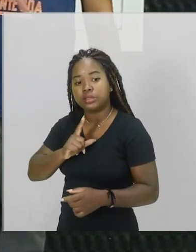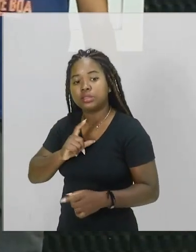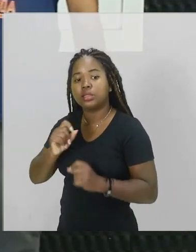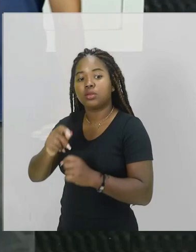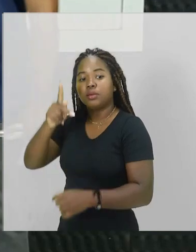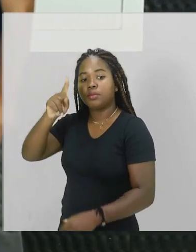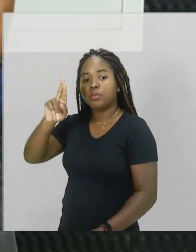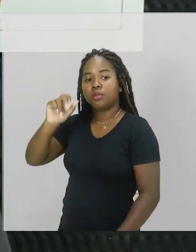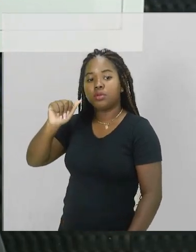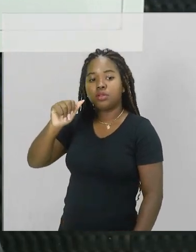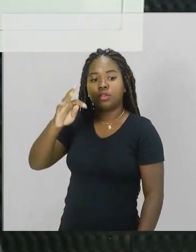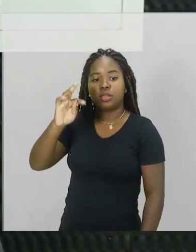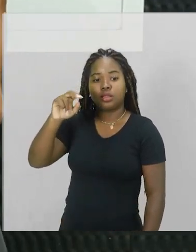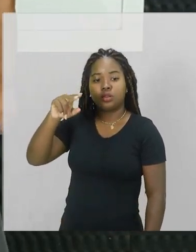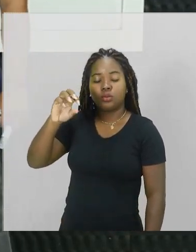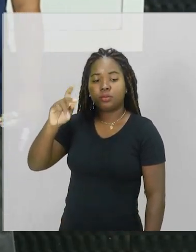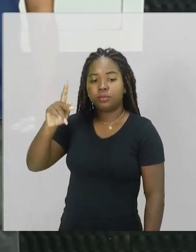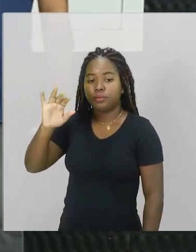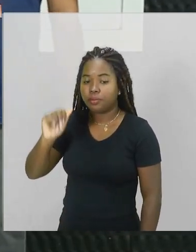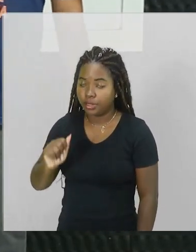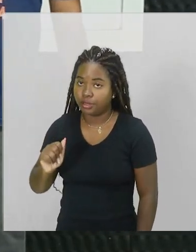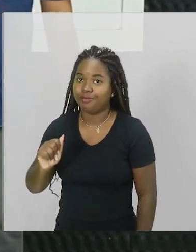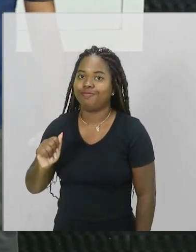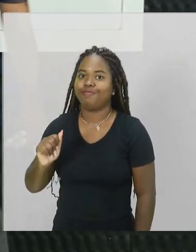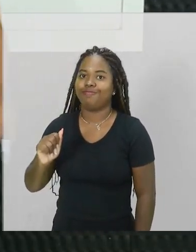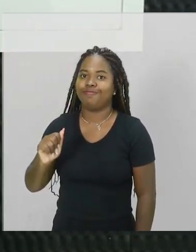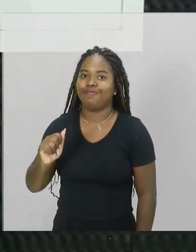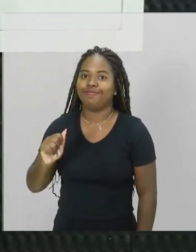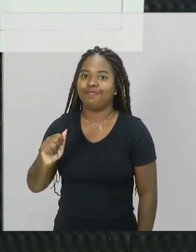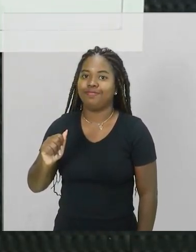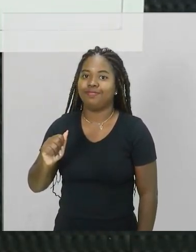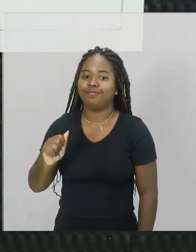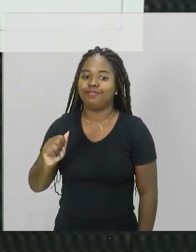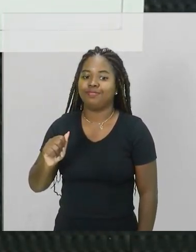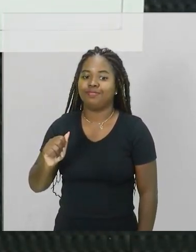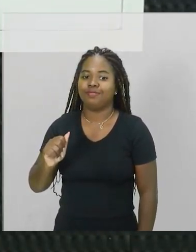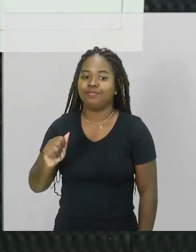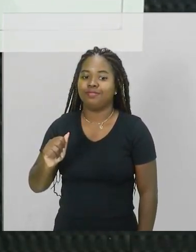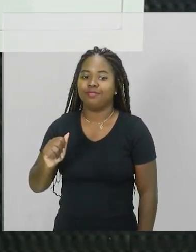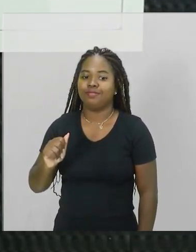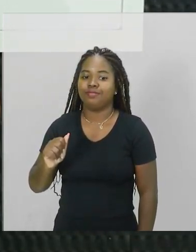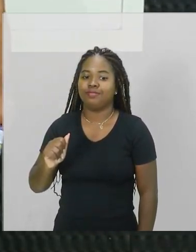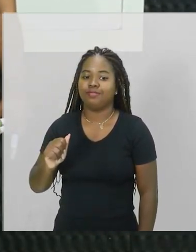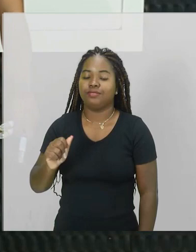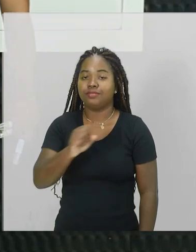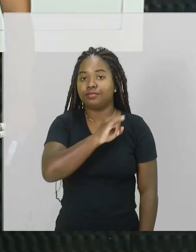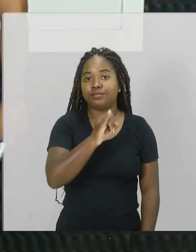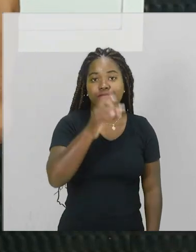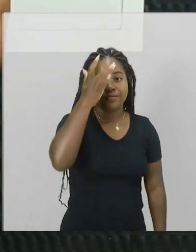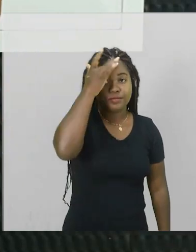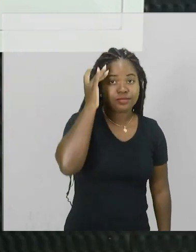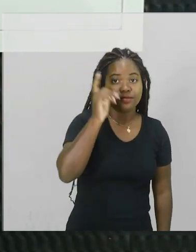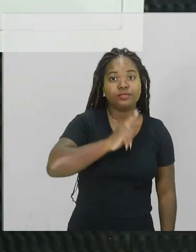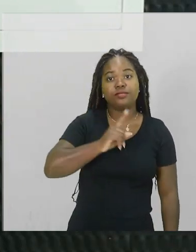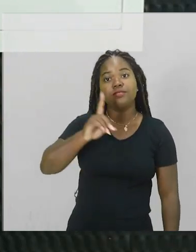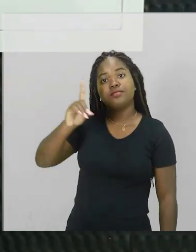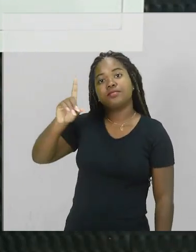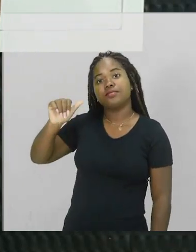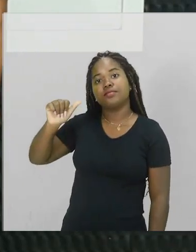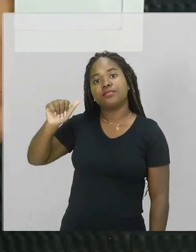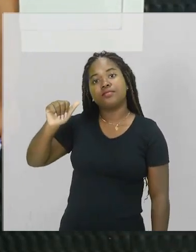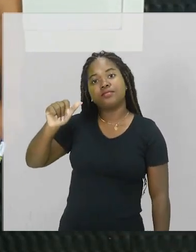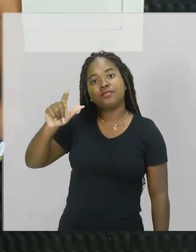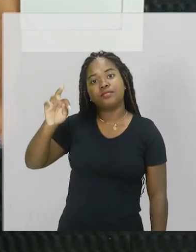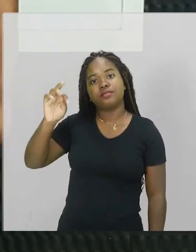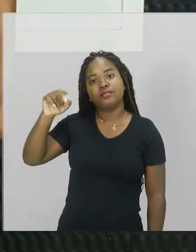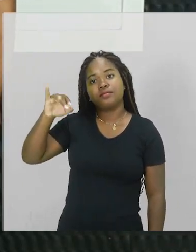daltonismo, né, quem tem um daltonismo não consegue identificar algumas cores, certo? Então tem ali essa deficiência,